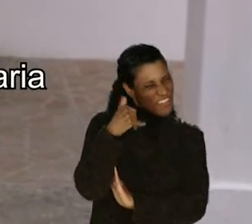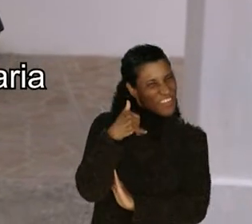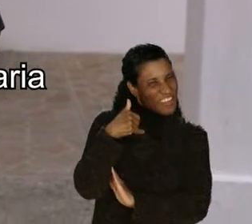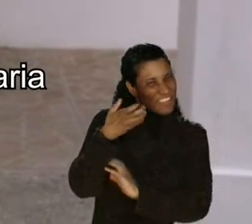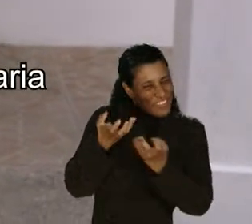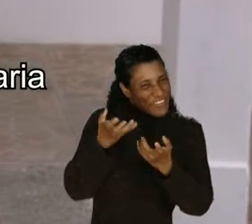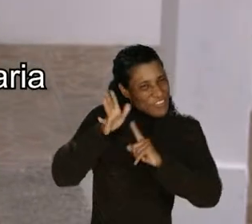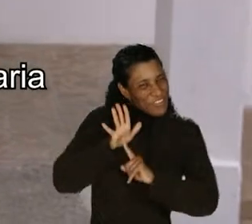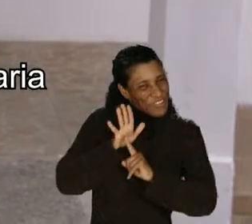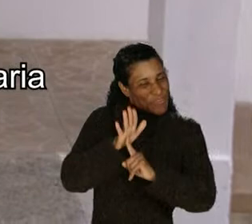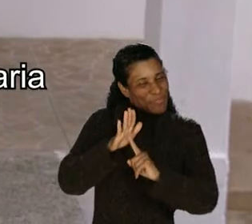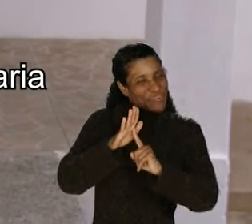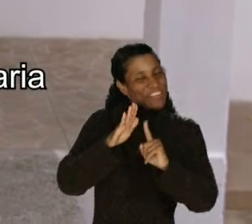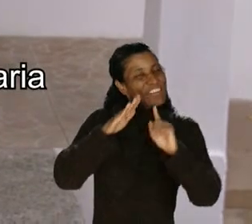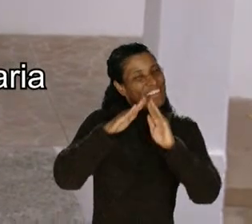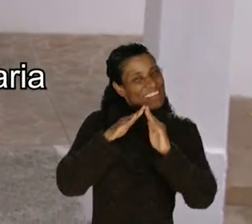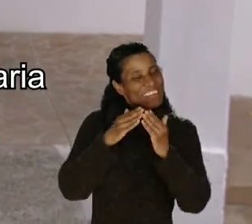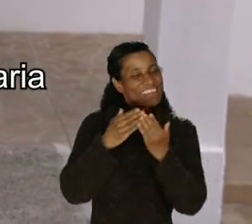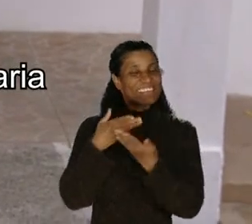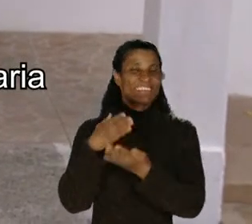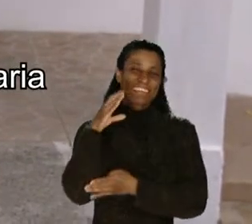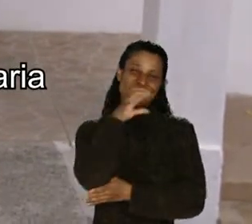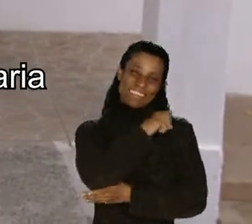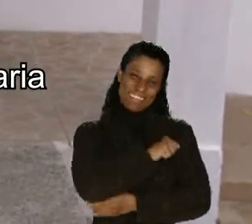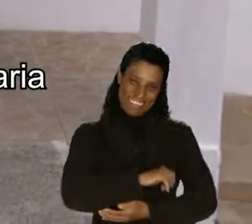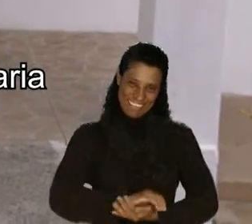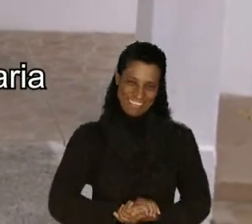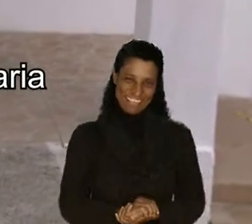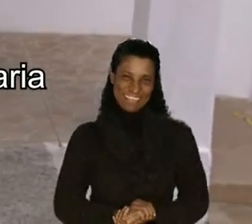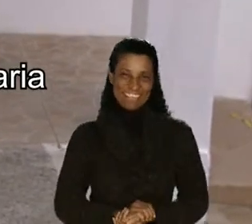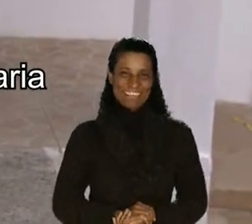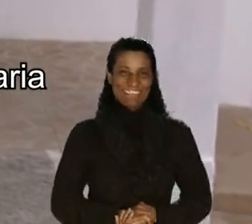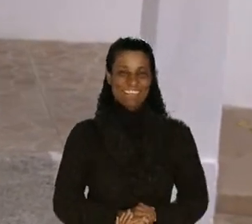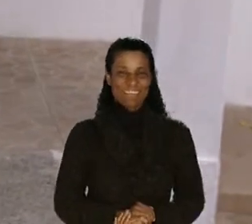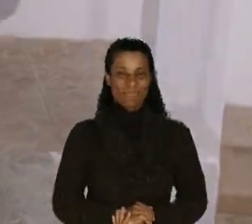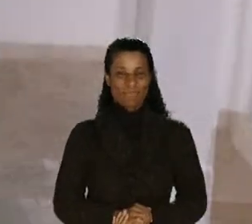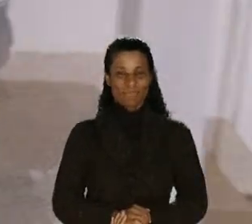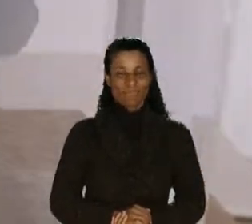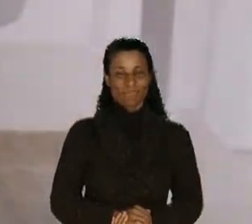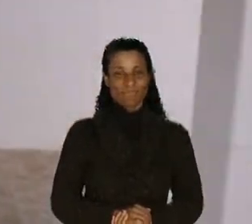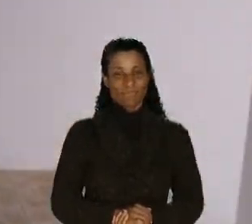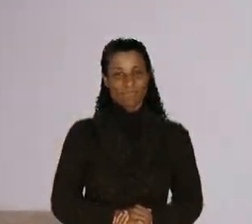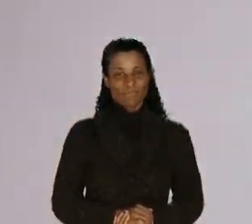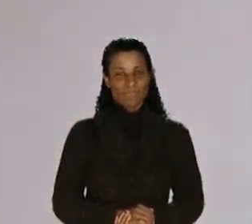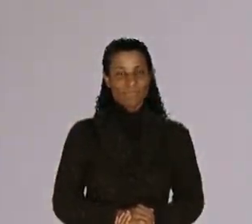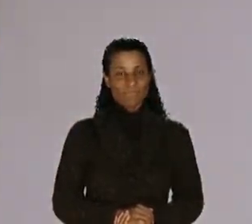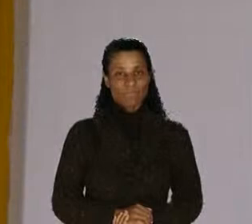isso. Vem mostrar a padaria.